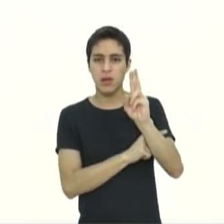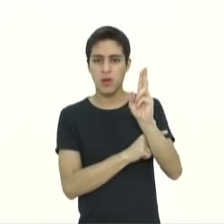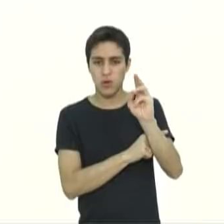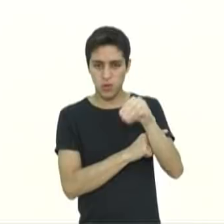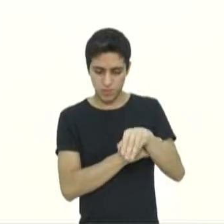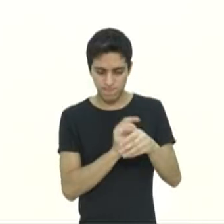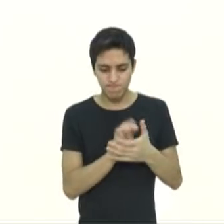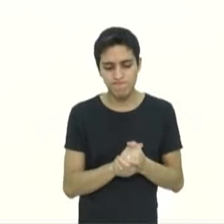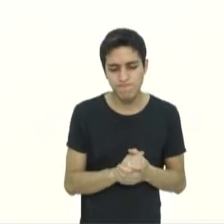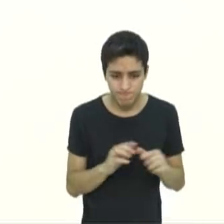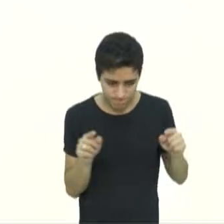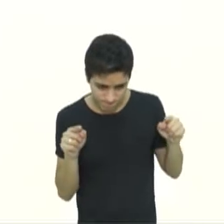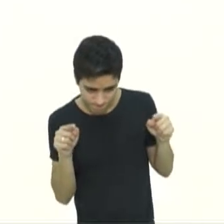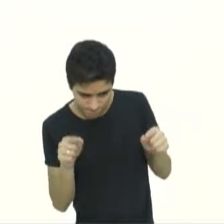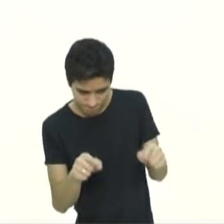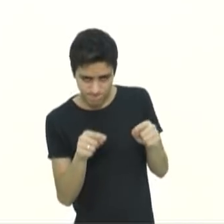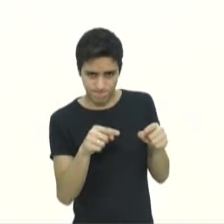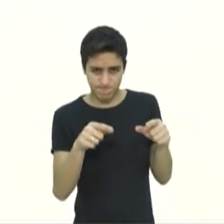quase que